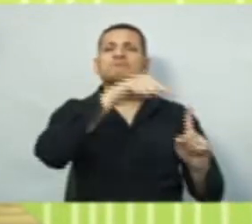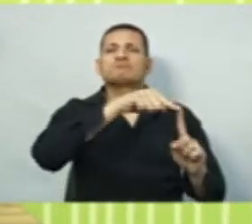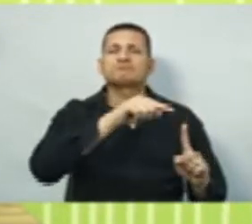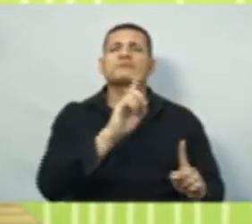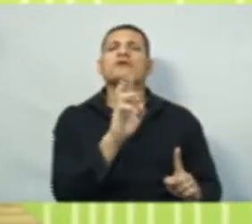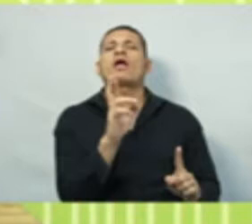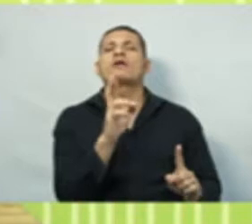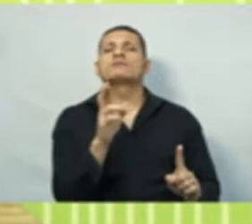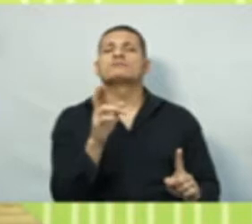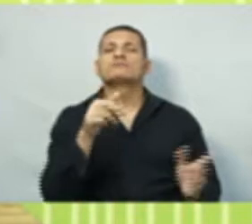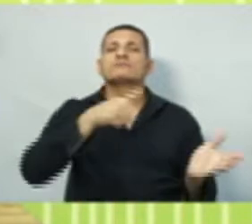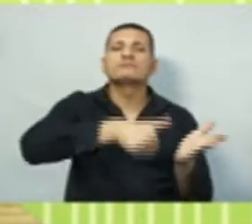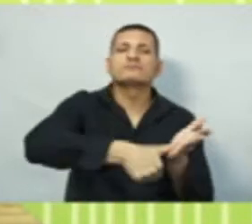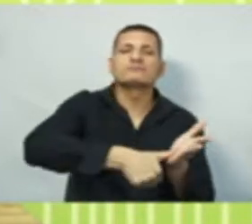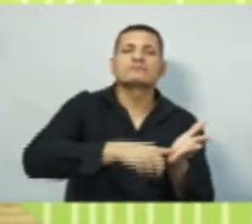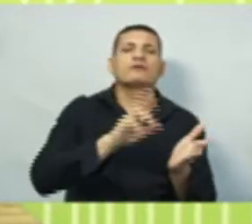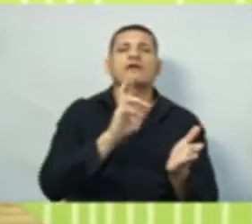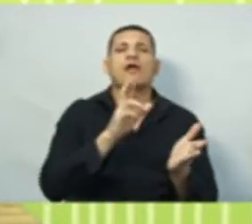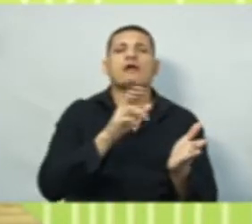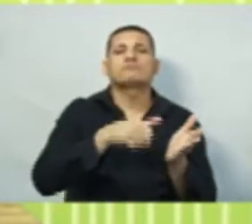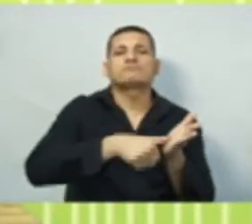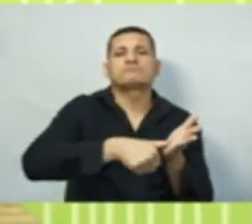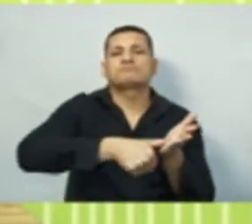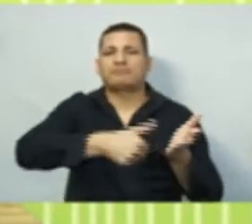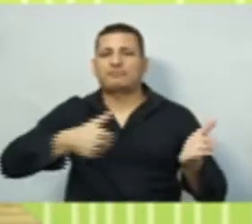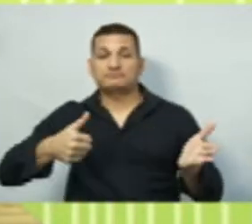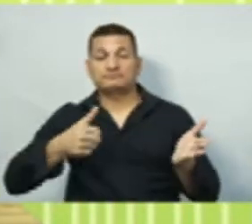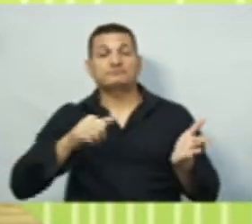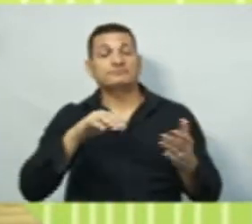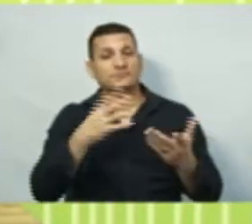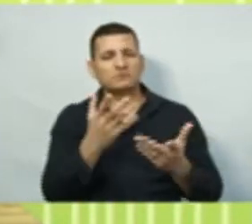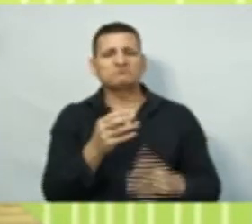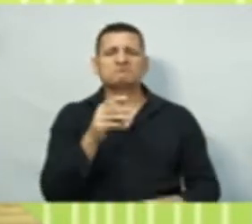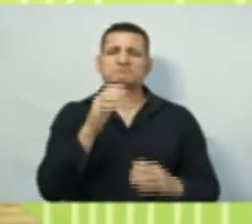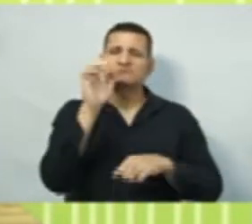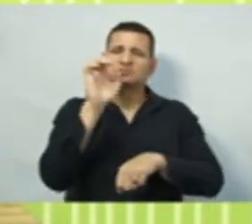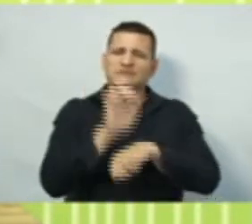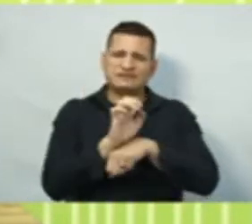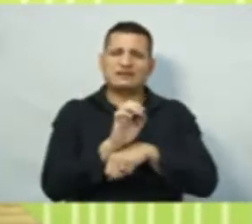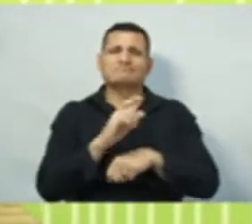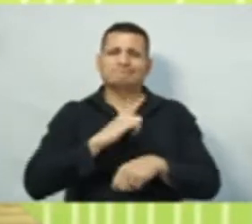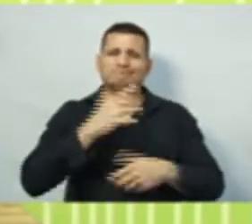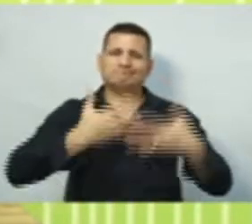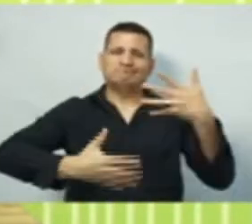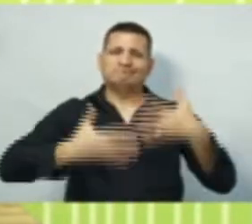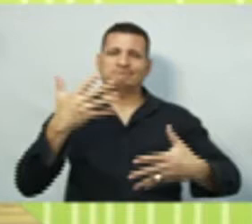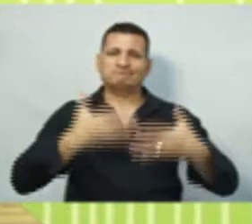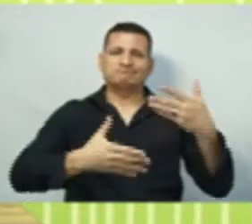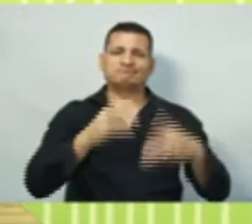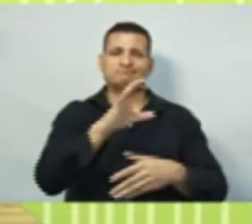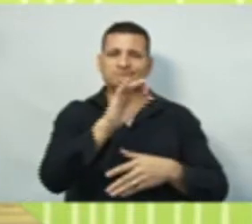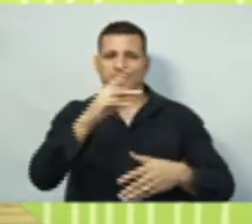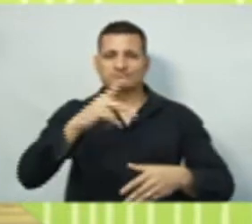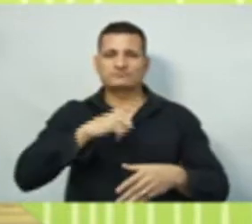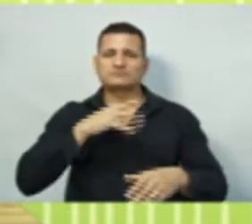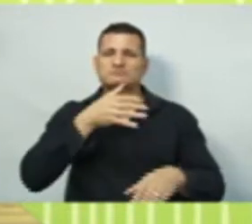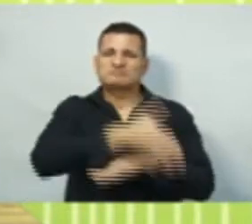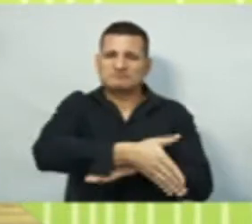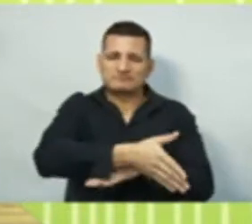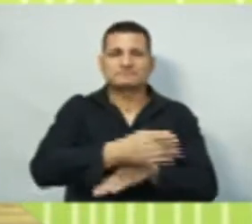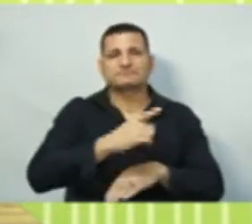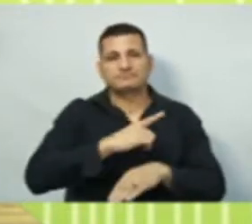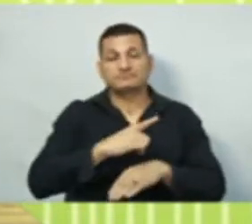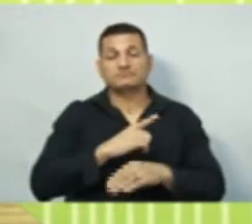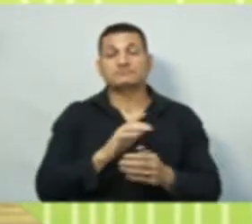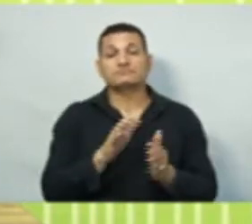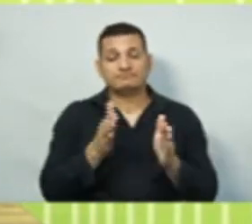ia sair das cooperativas. A intervenção era muito ferrenha nessa época. E nós vimos